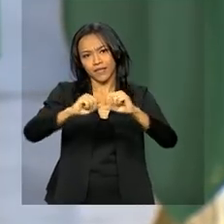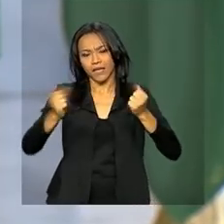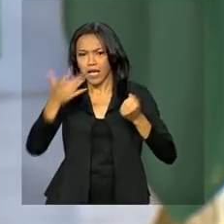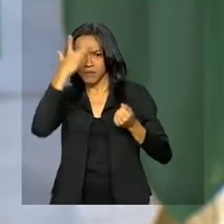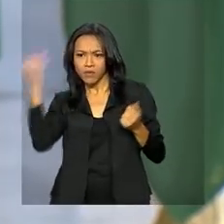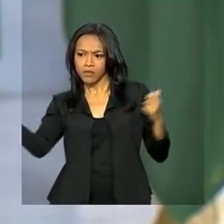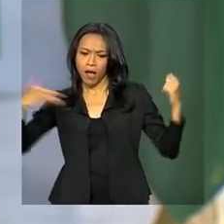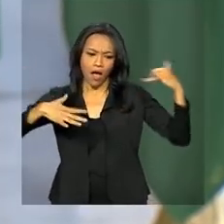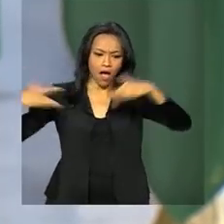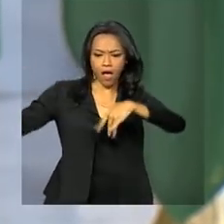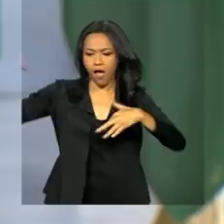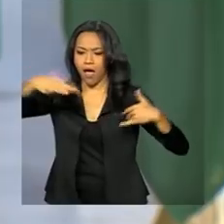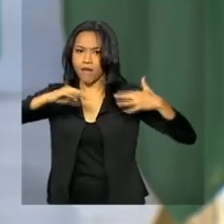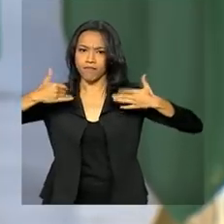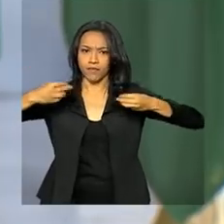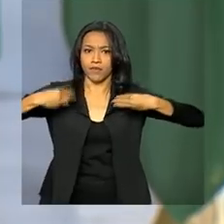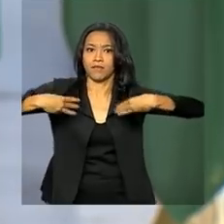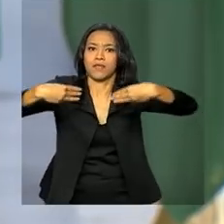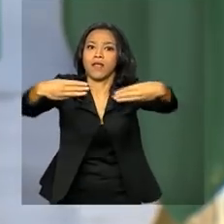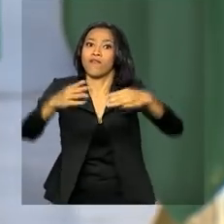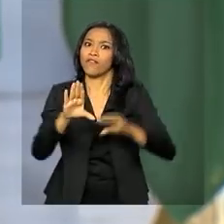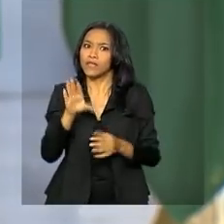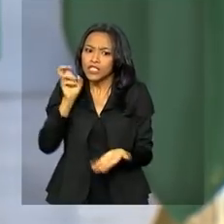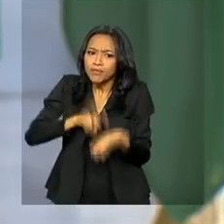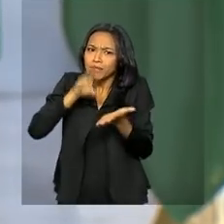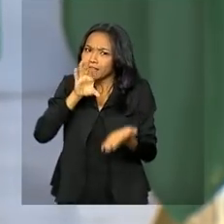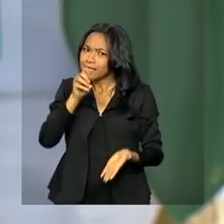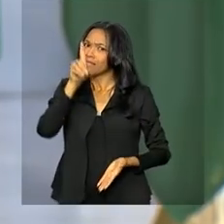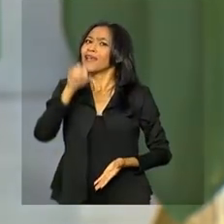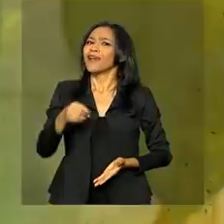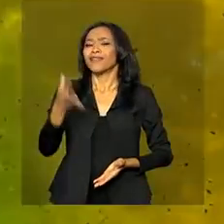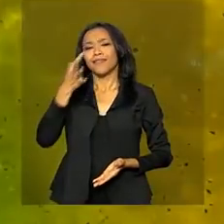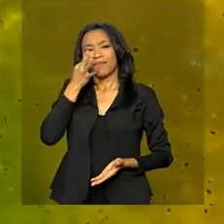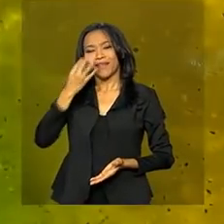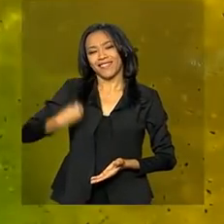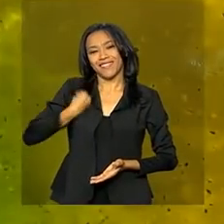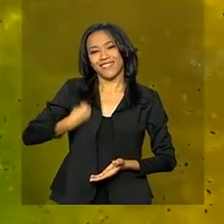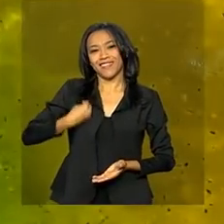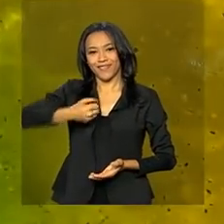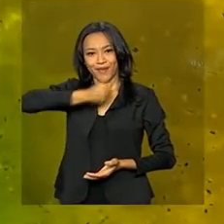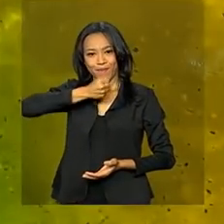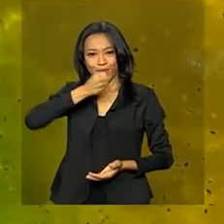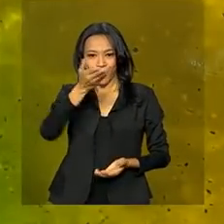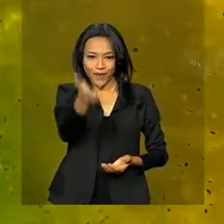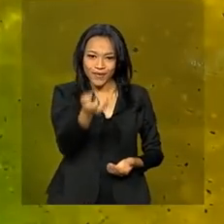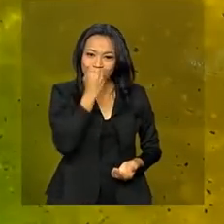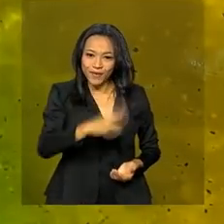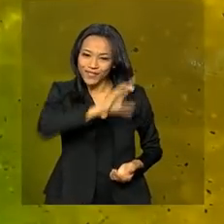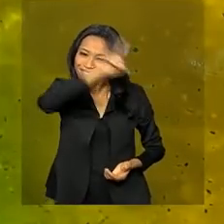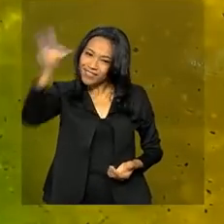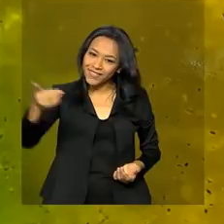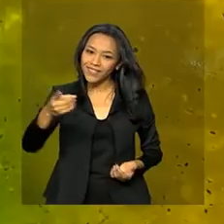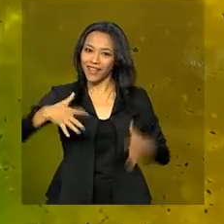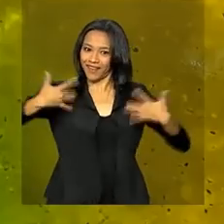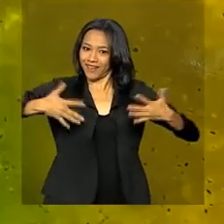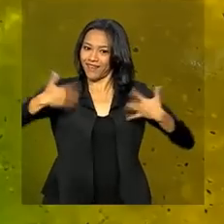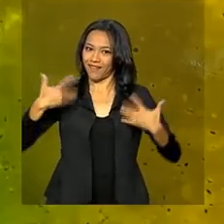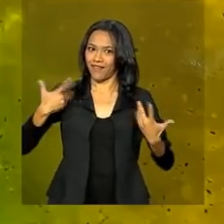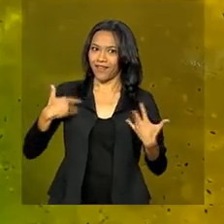Esplanada dos Ministérios começou cedo. Quem está lá é o repórter João Pedro Neto. Bom dia, João Pedro. O público está animado por aí?